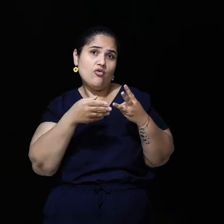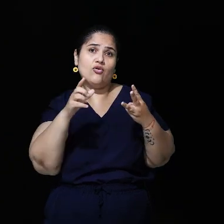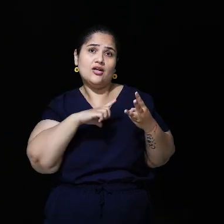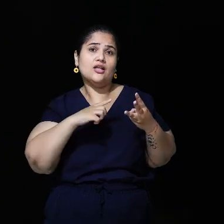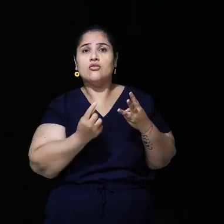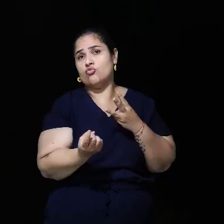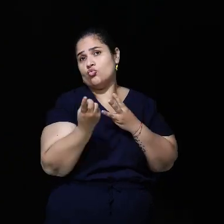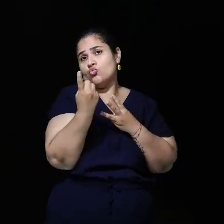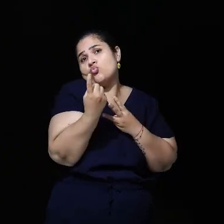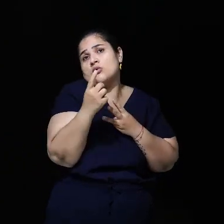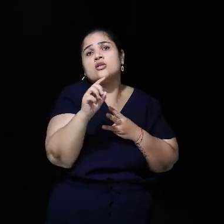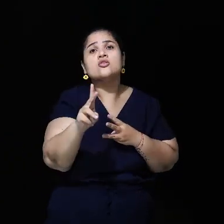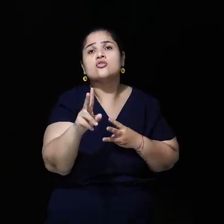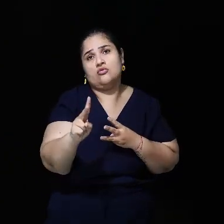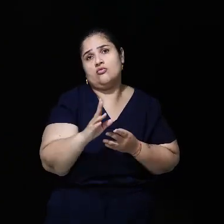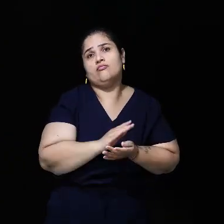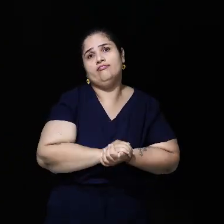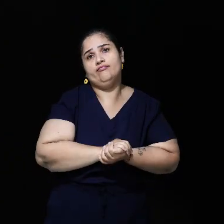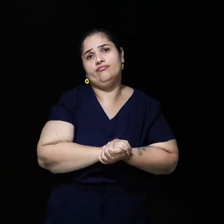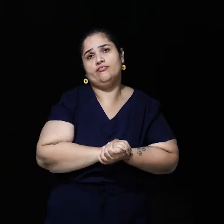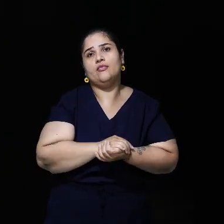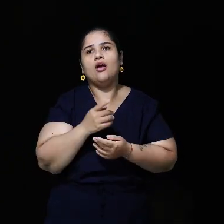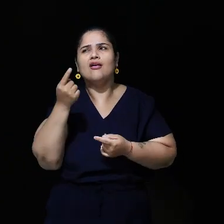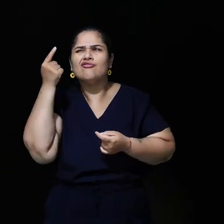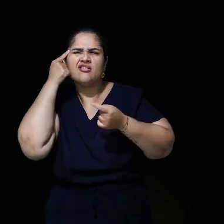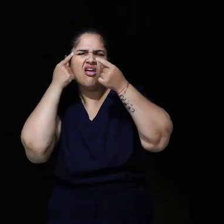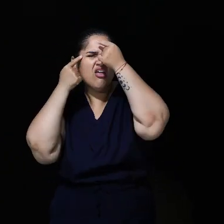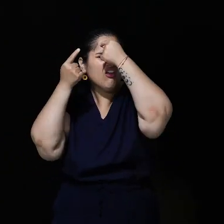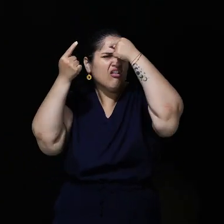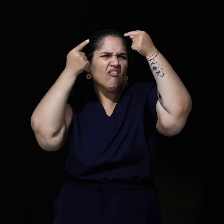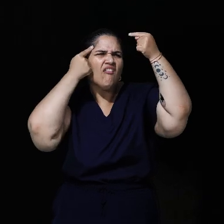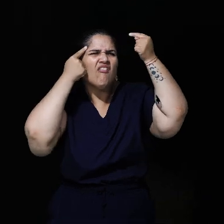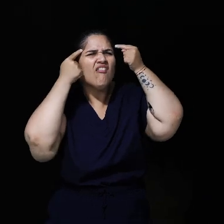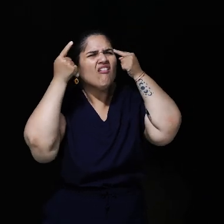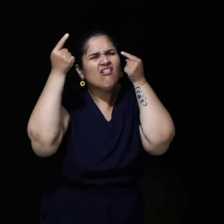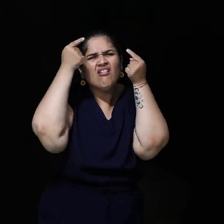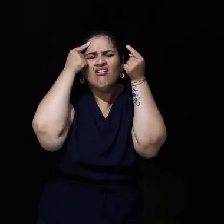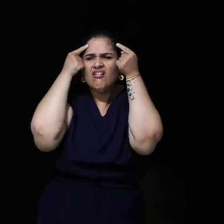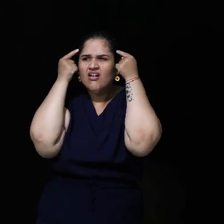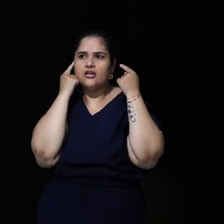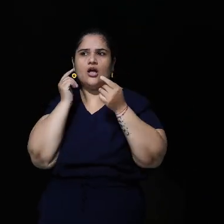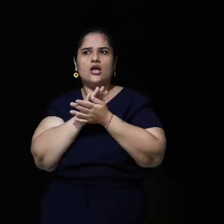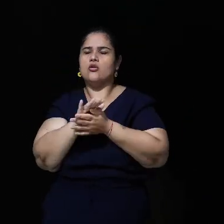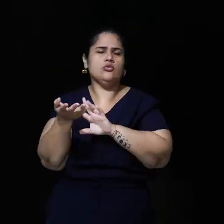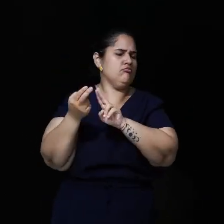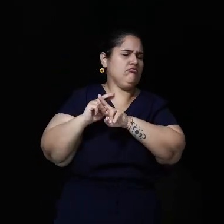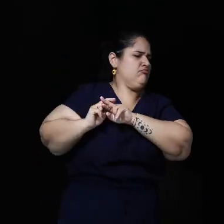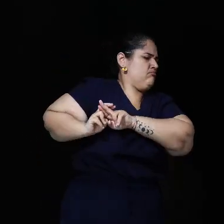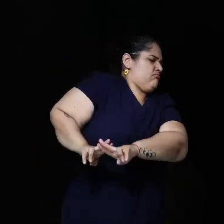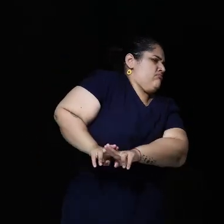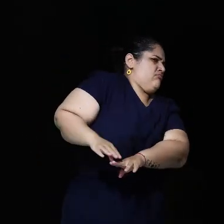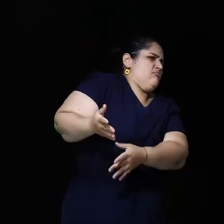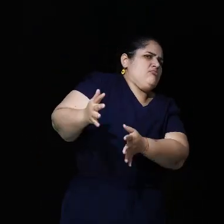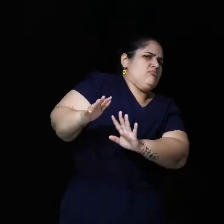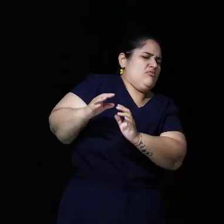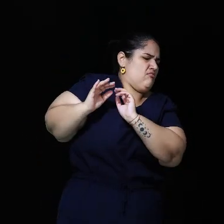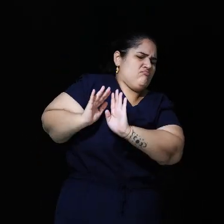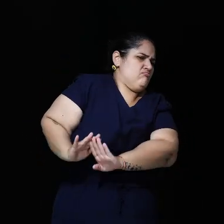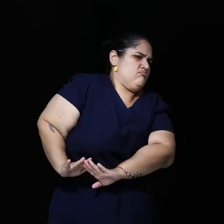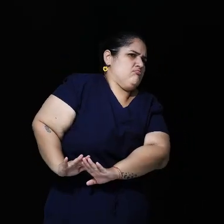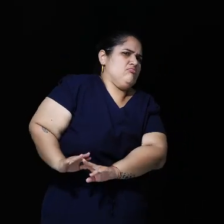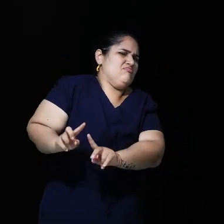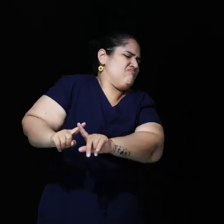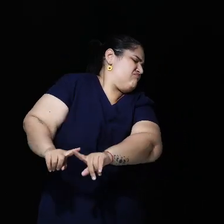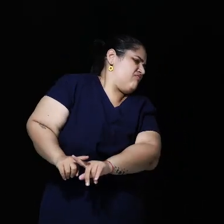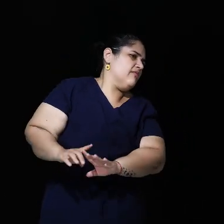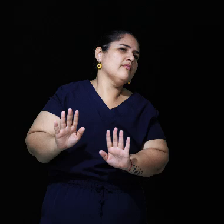coisa, pensar outra. Eu disse, não, tá repreendido, em nome de Jesus, tinha todo esse mal, eu mesmo me oro, mano, eu falo Deus 24 horas. Até